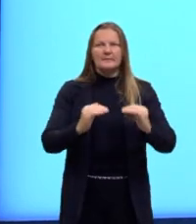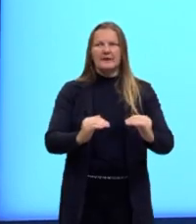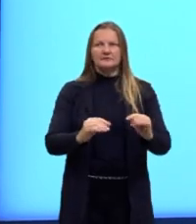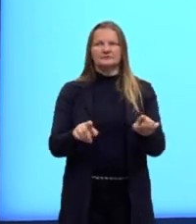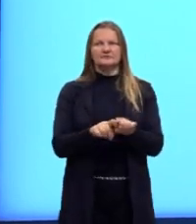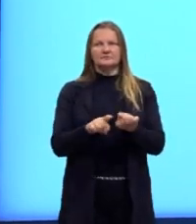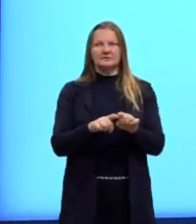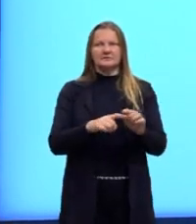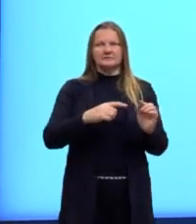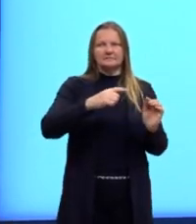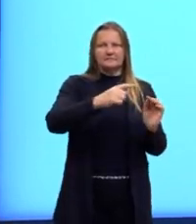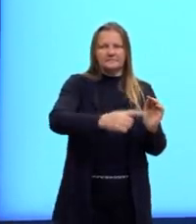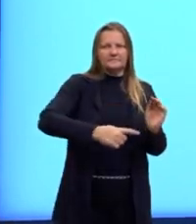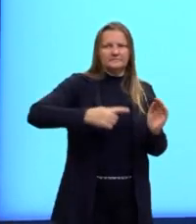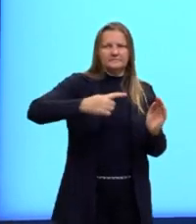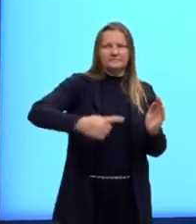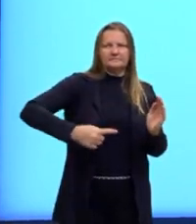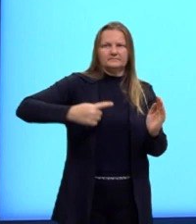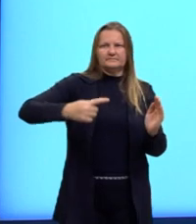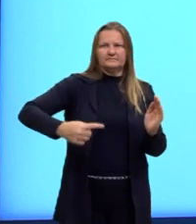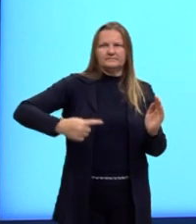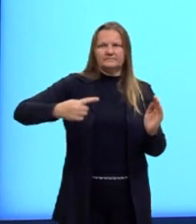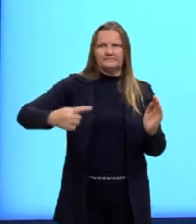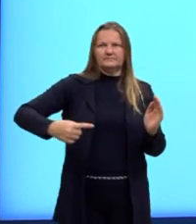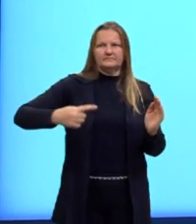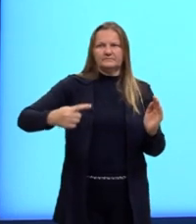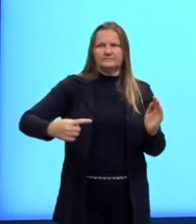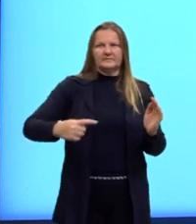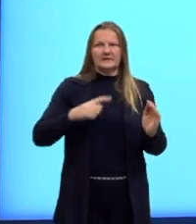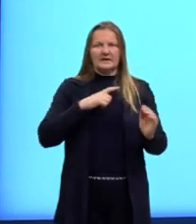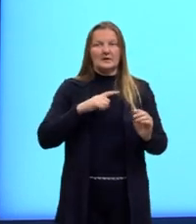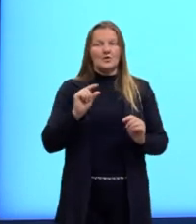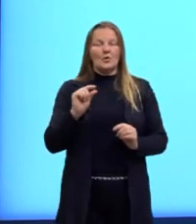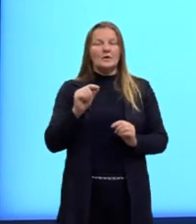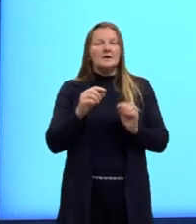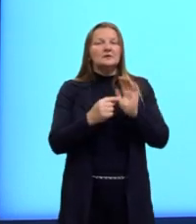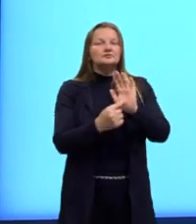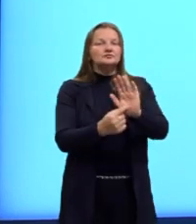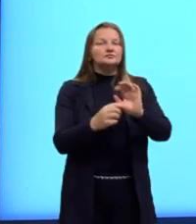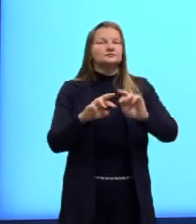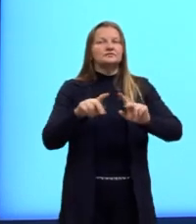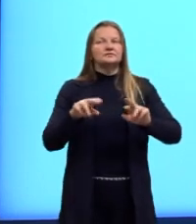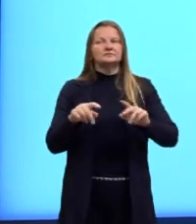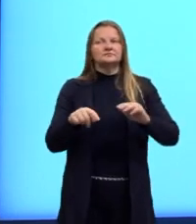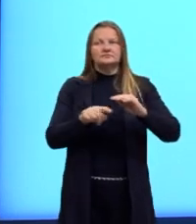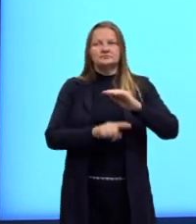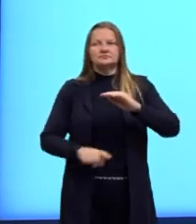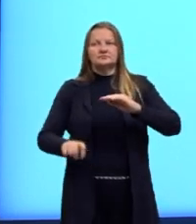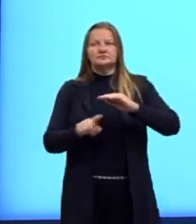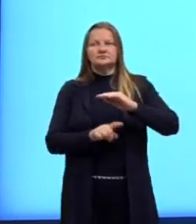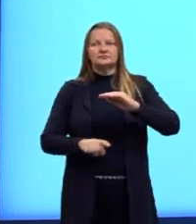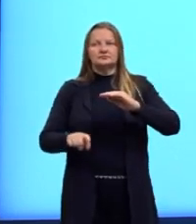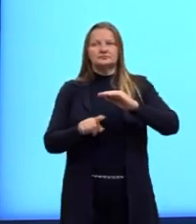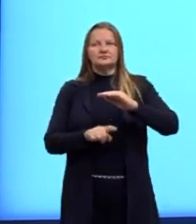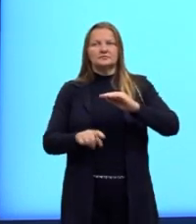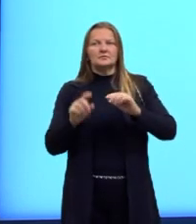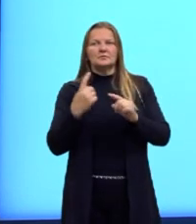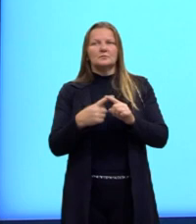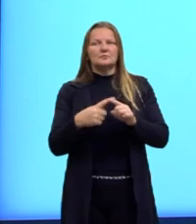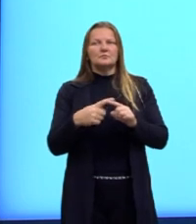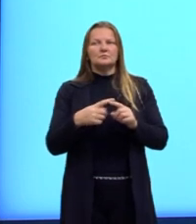mesma coisa, certo? Só que aqui eu tenho uma coisa diferente, né? Uma volta nesse fio,